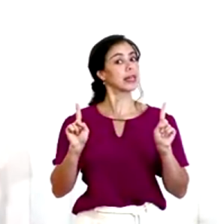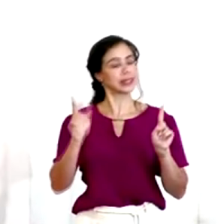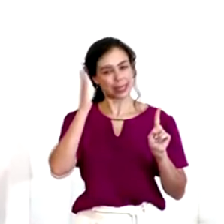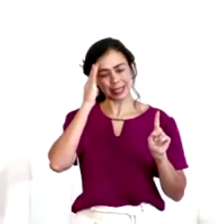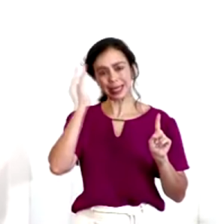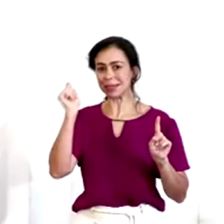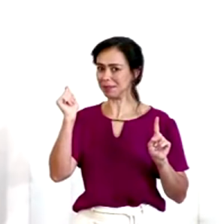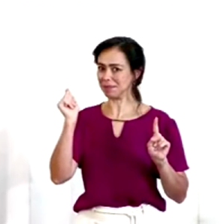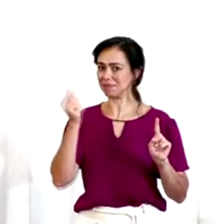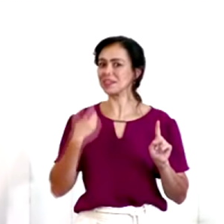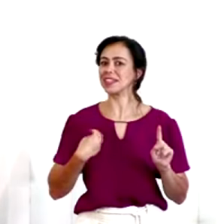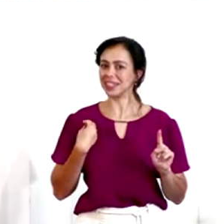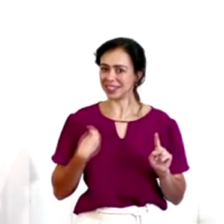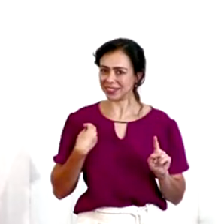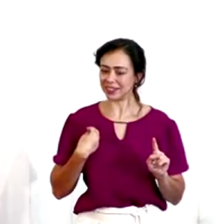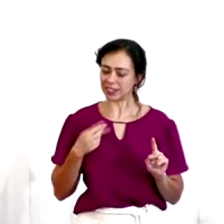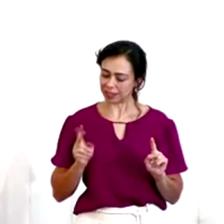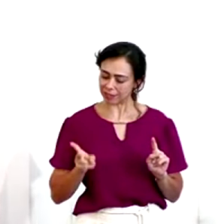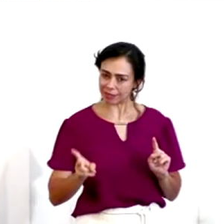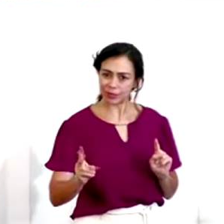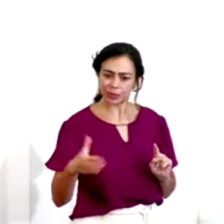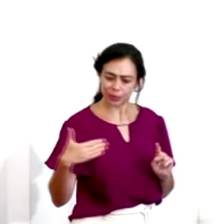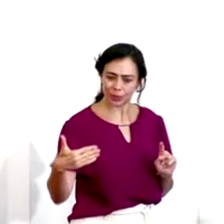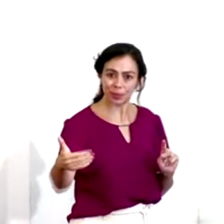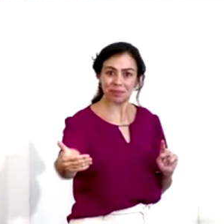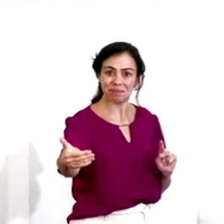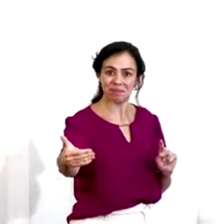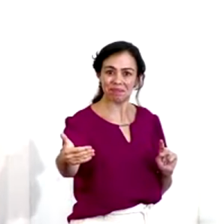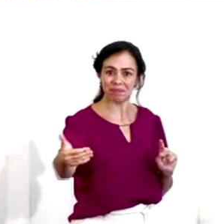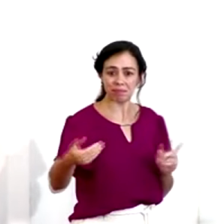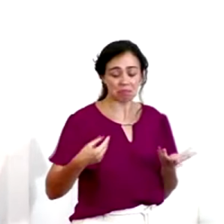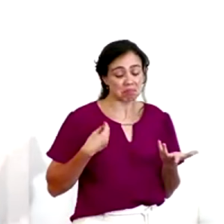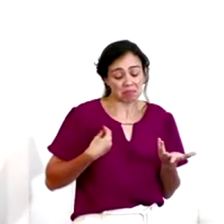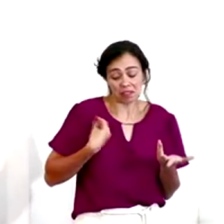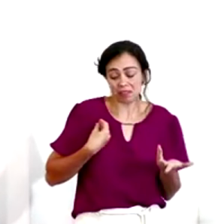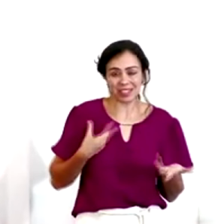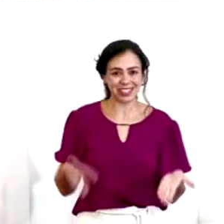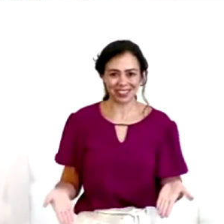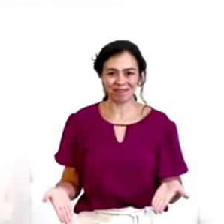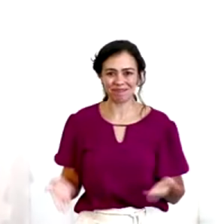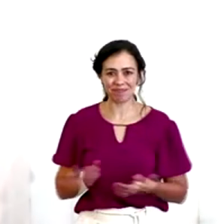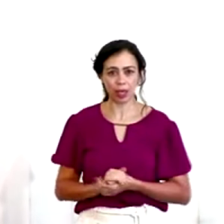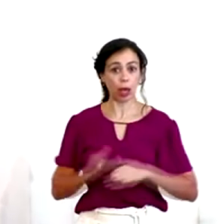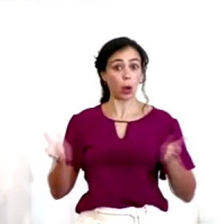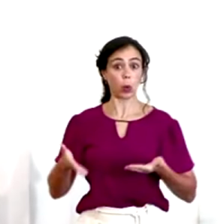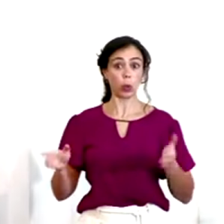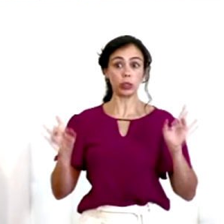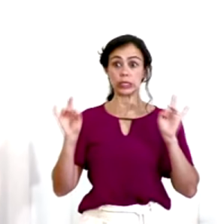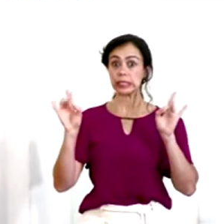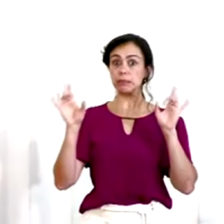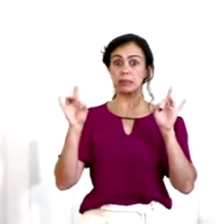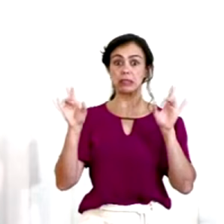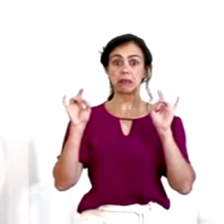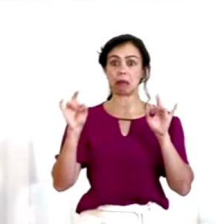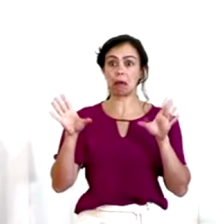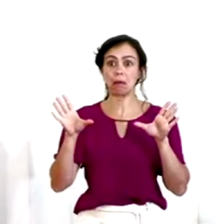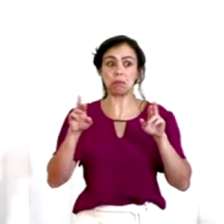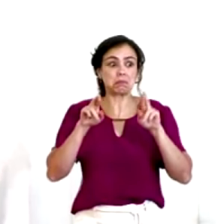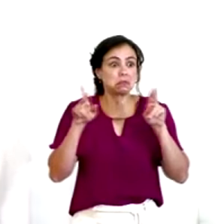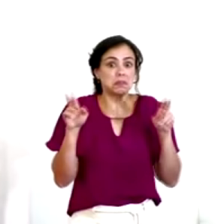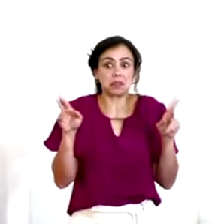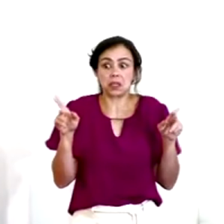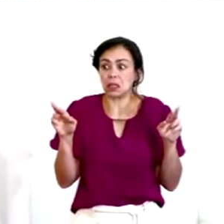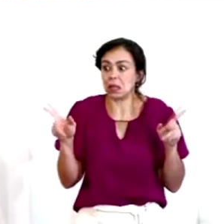continua como ela é. Nós não estamos num dia especial, atípico,